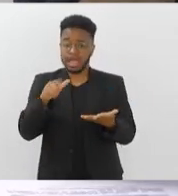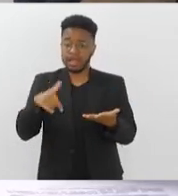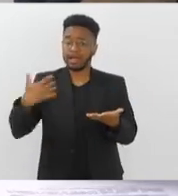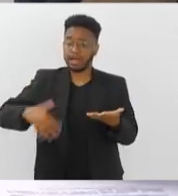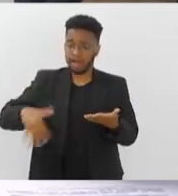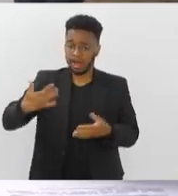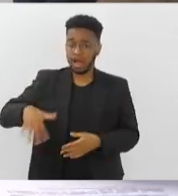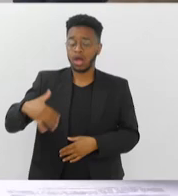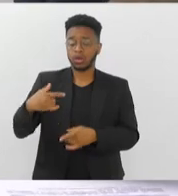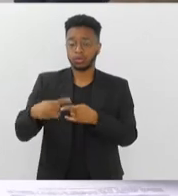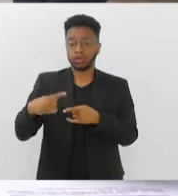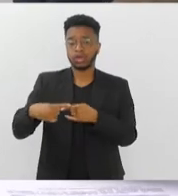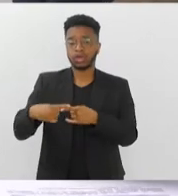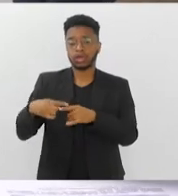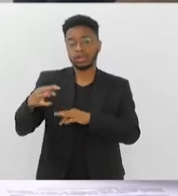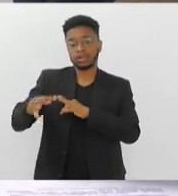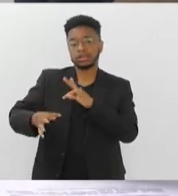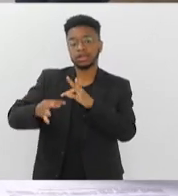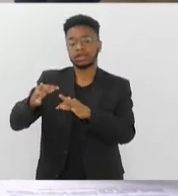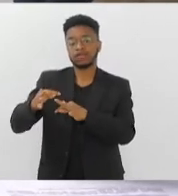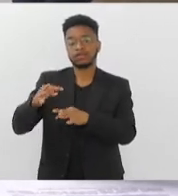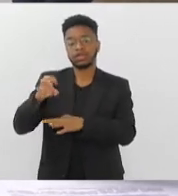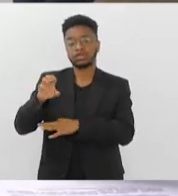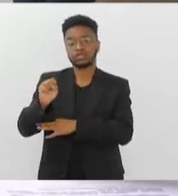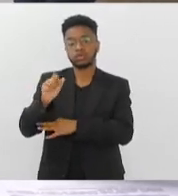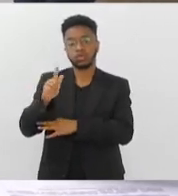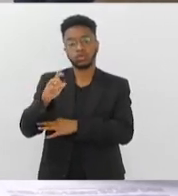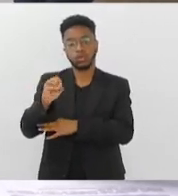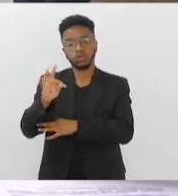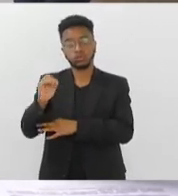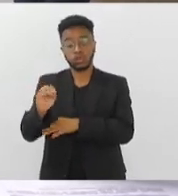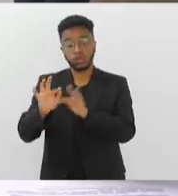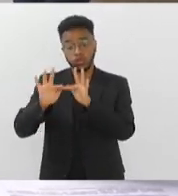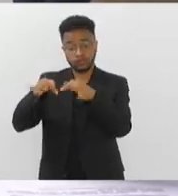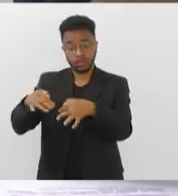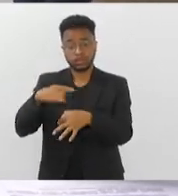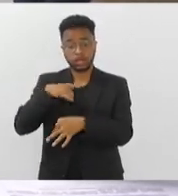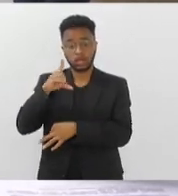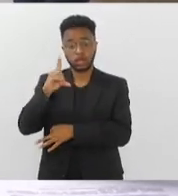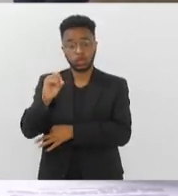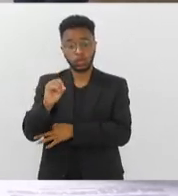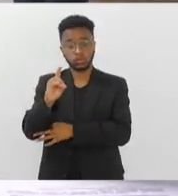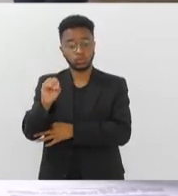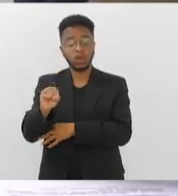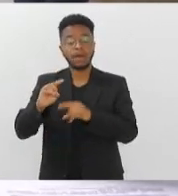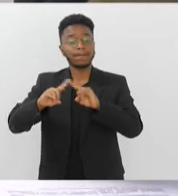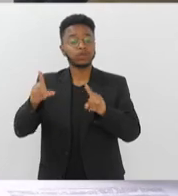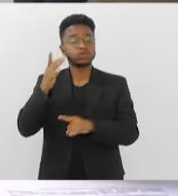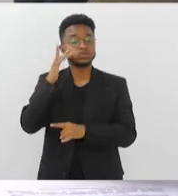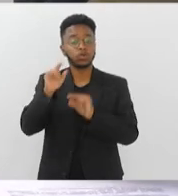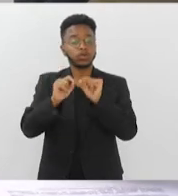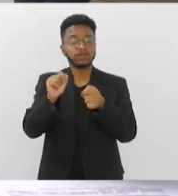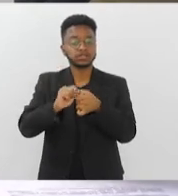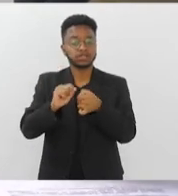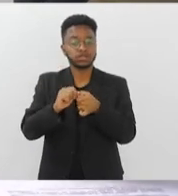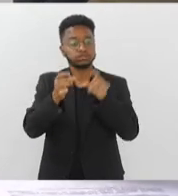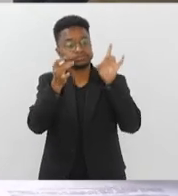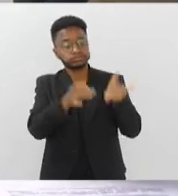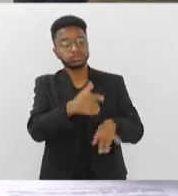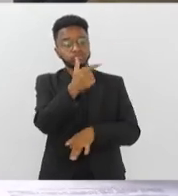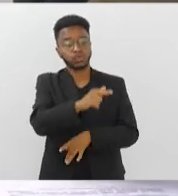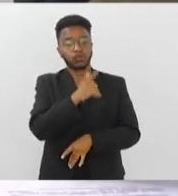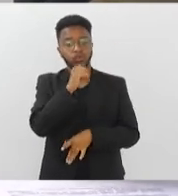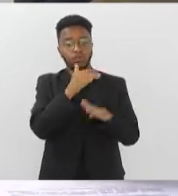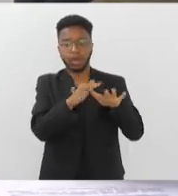tratava o esgoto... O resultante era um lodo. Devolvia. E não sabendo o que fazer, jogavam de volta na Bahia. Então,